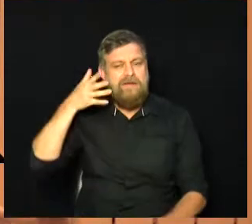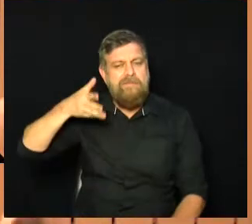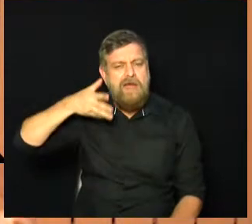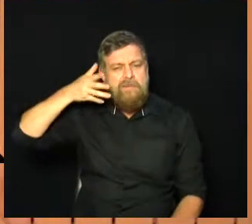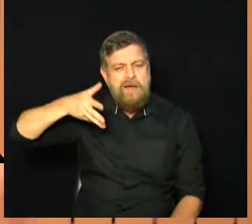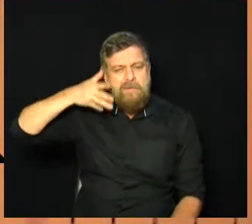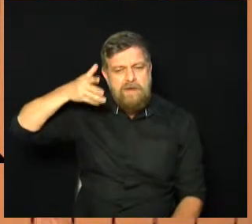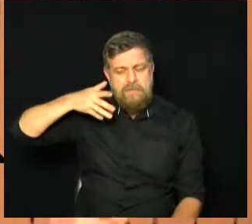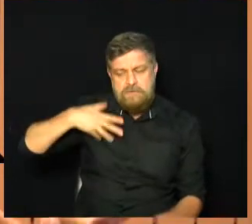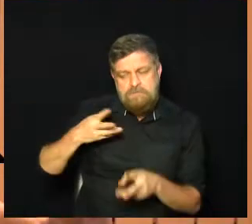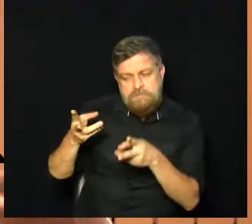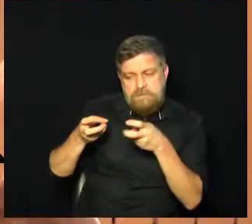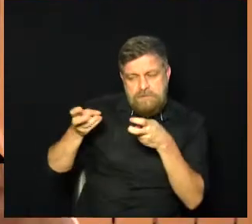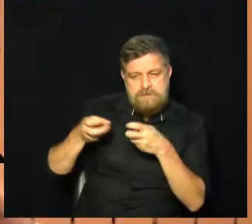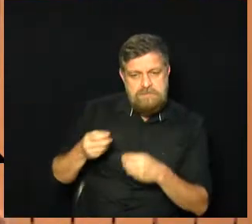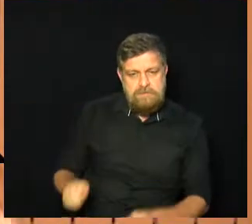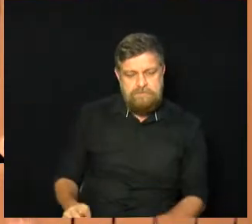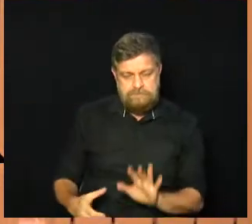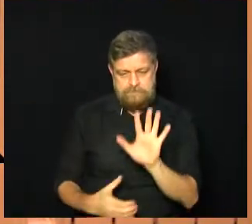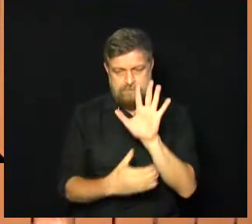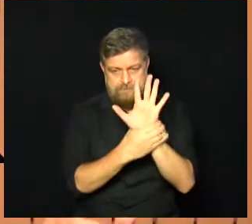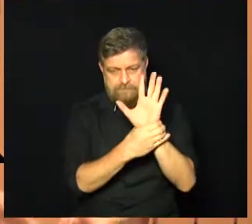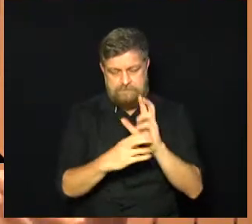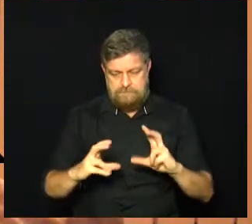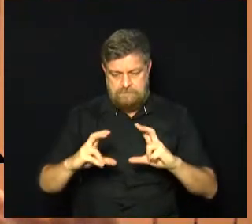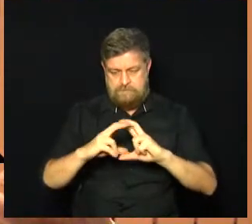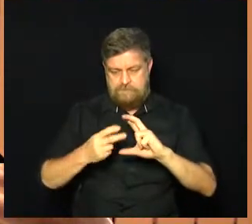que a sustentabilidade, esse mundo, né,